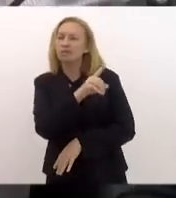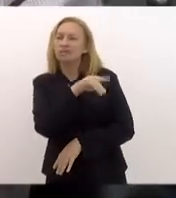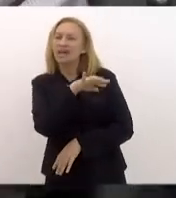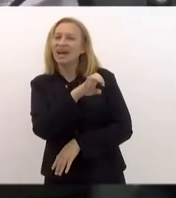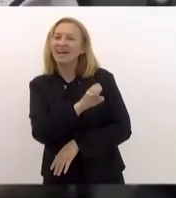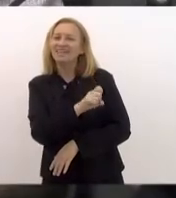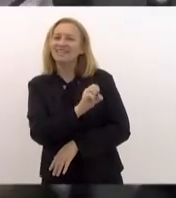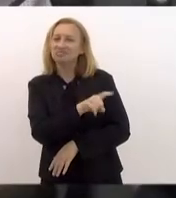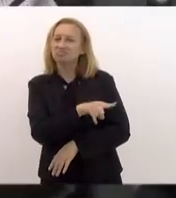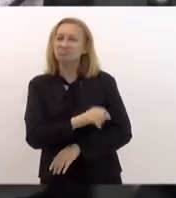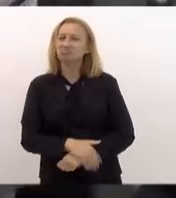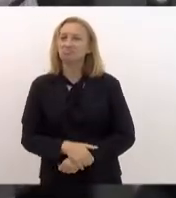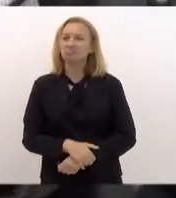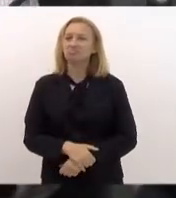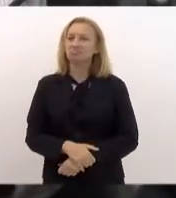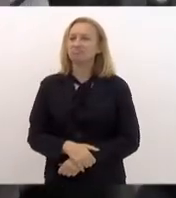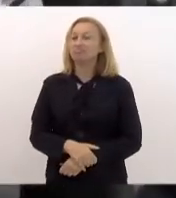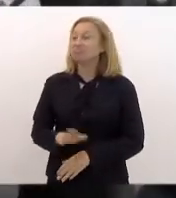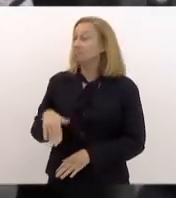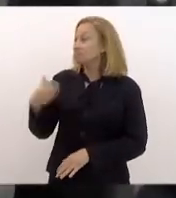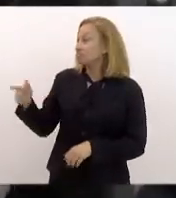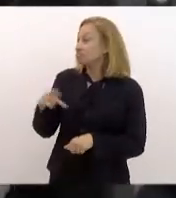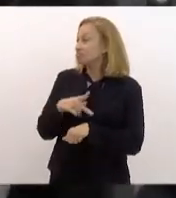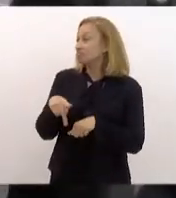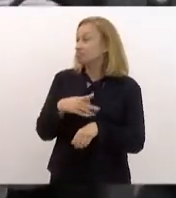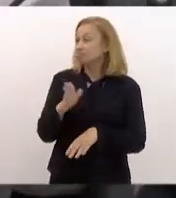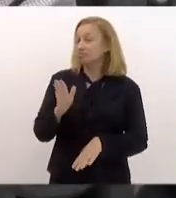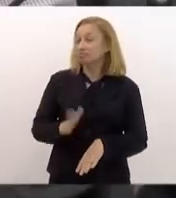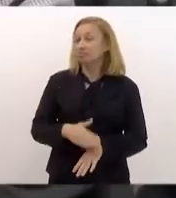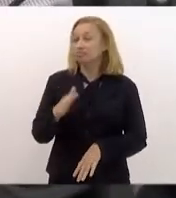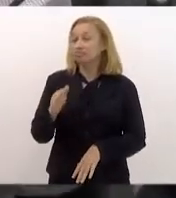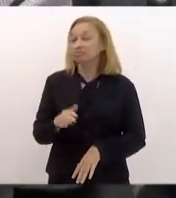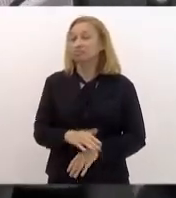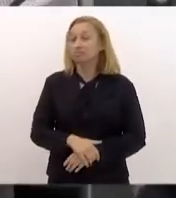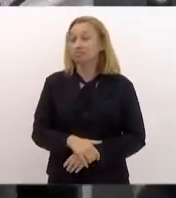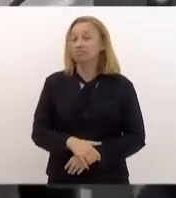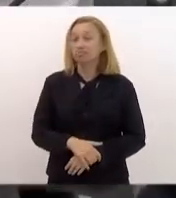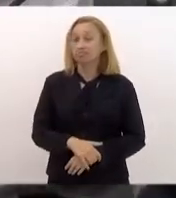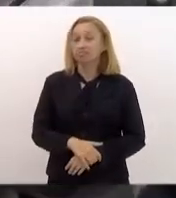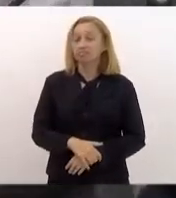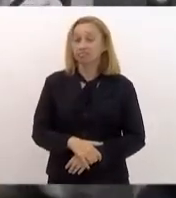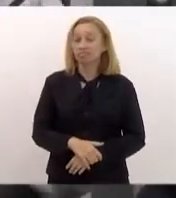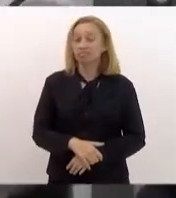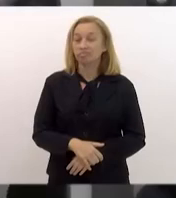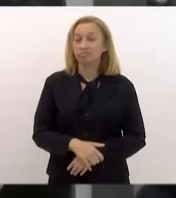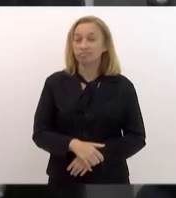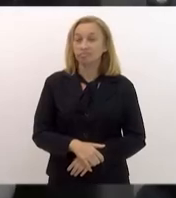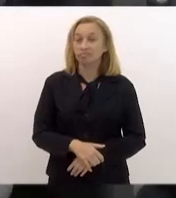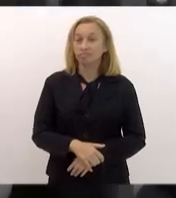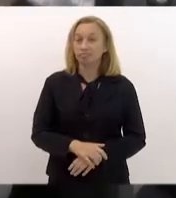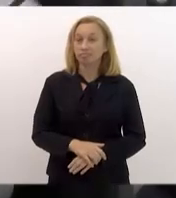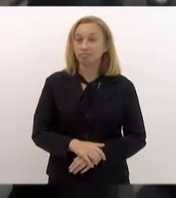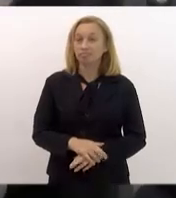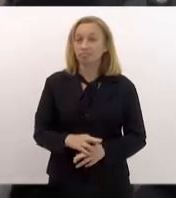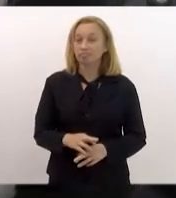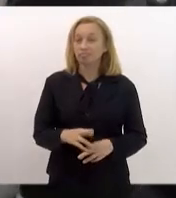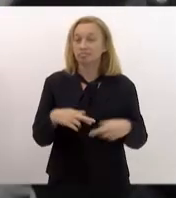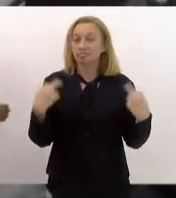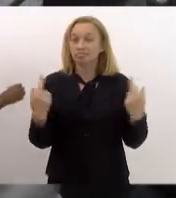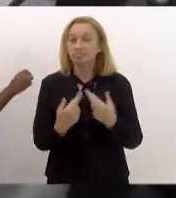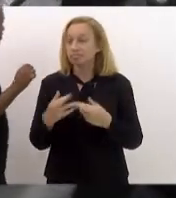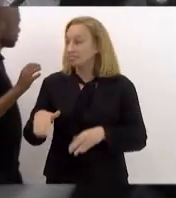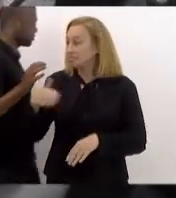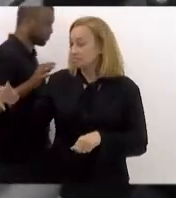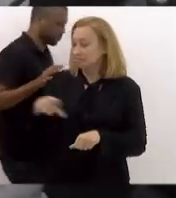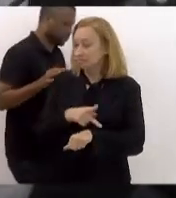é, fora deste país, até participando, né, de encontros internacionais para